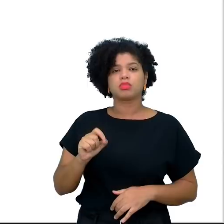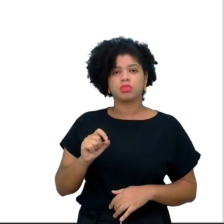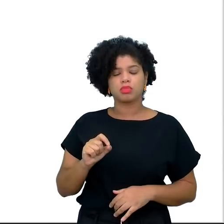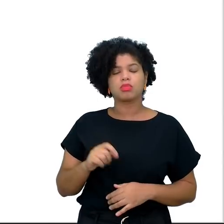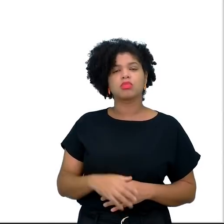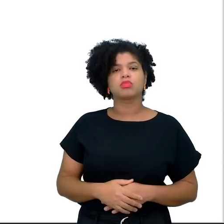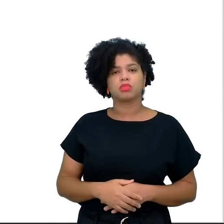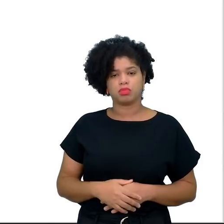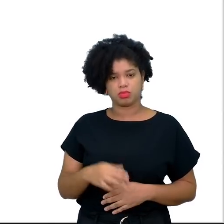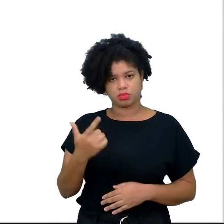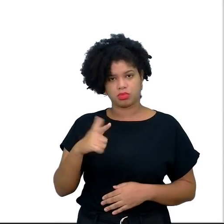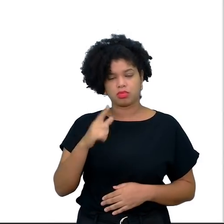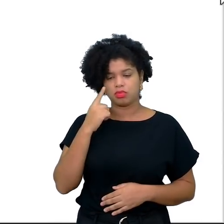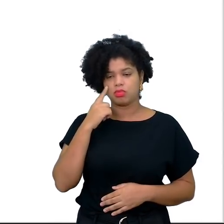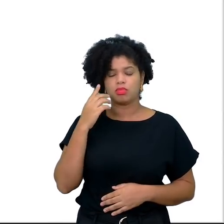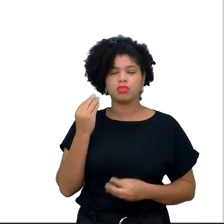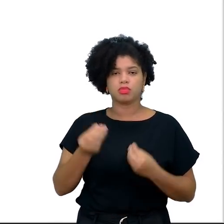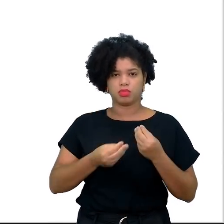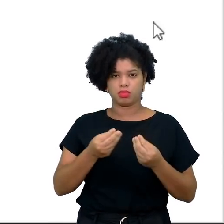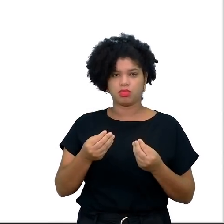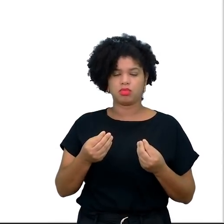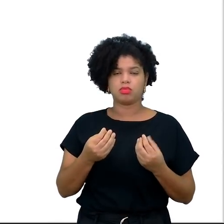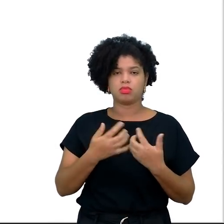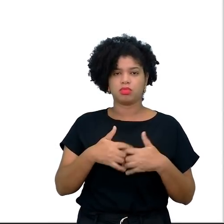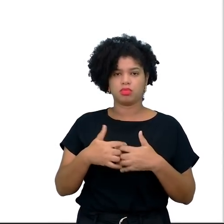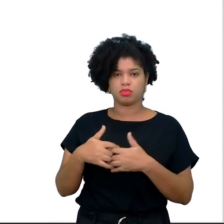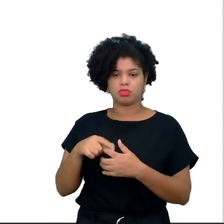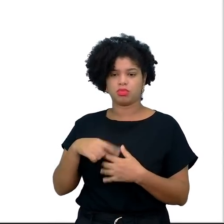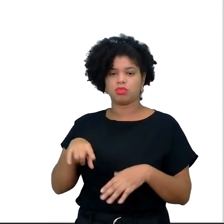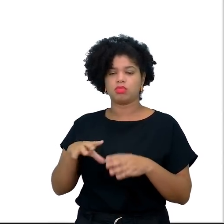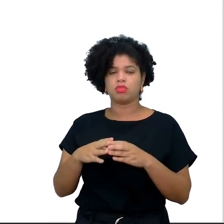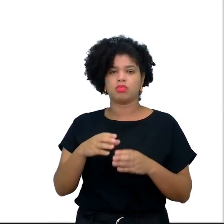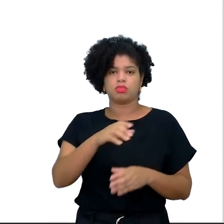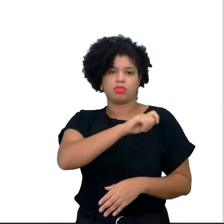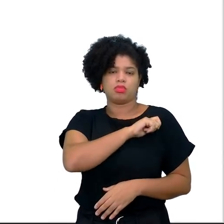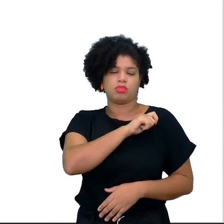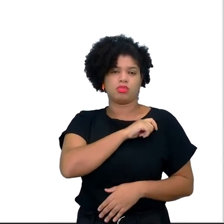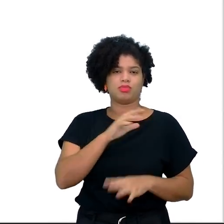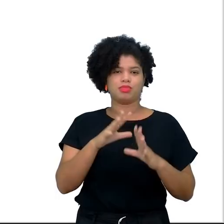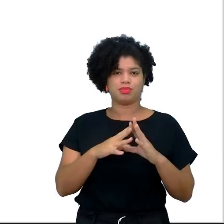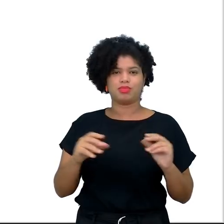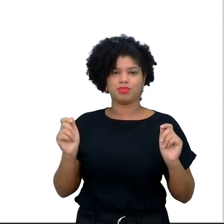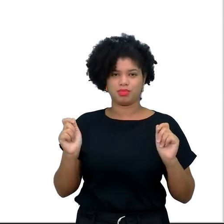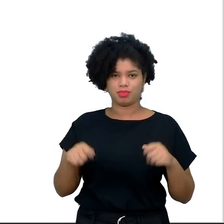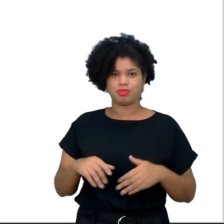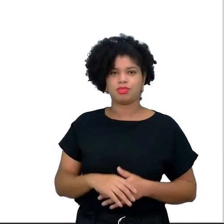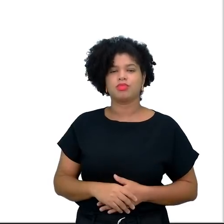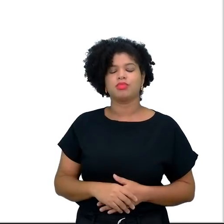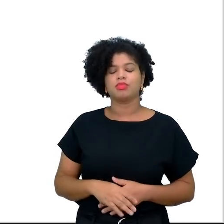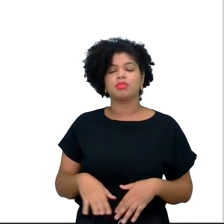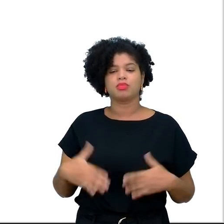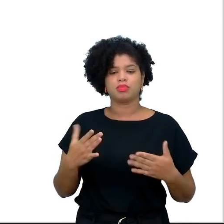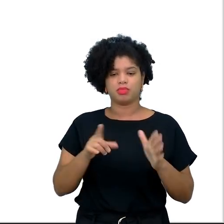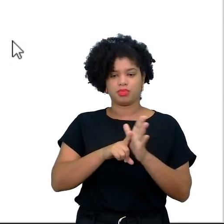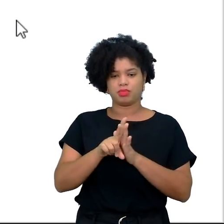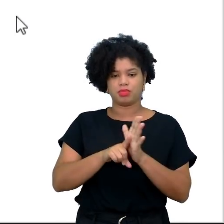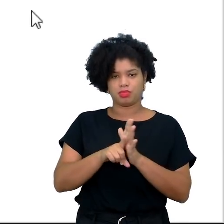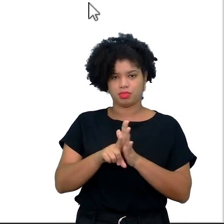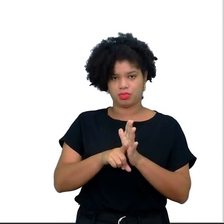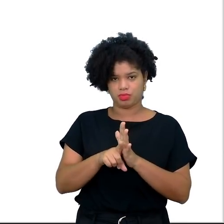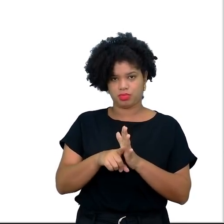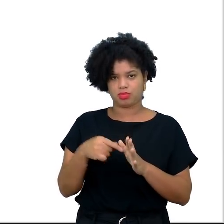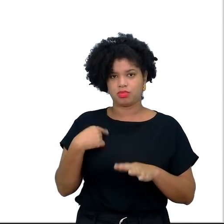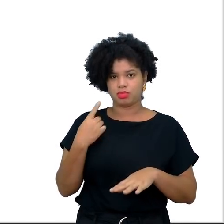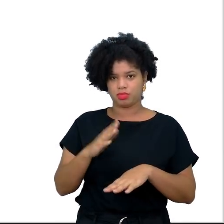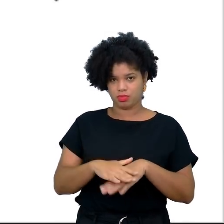redefinir também o tratamento dado pelos estudantes na busca da solução. Então, aqui numa pesquisa que a